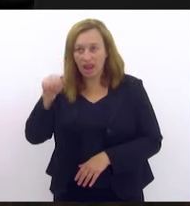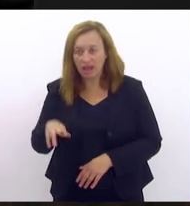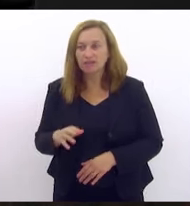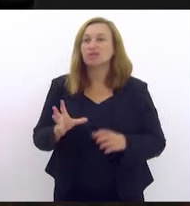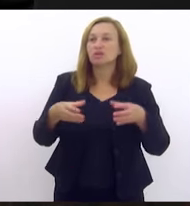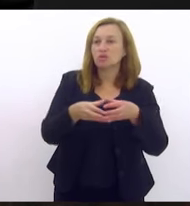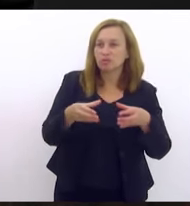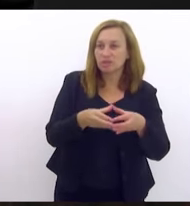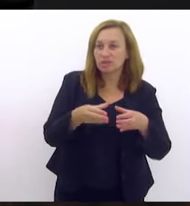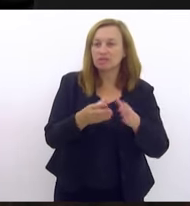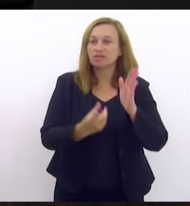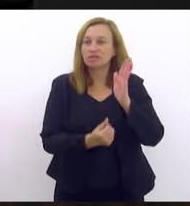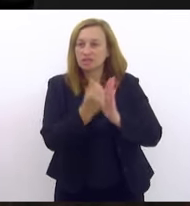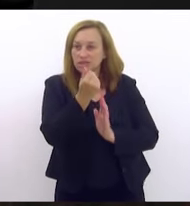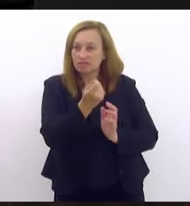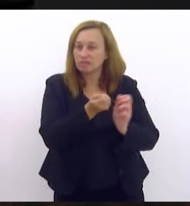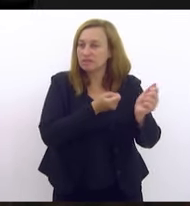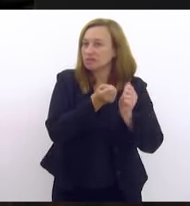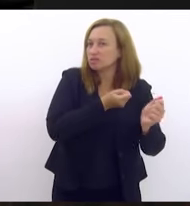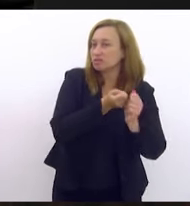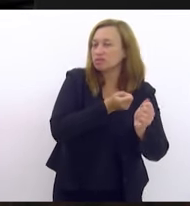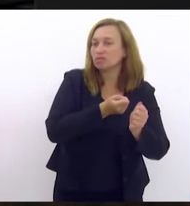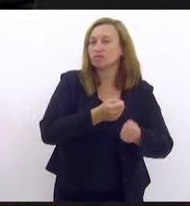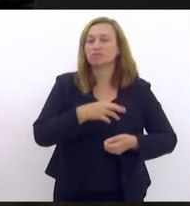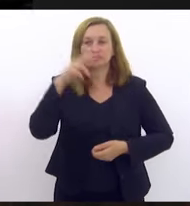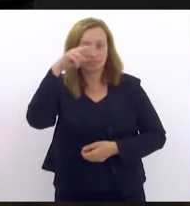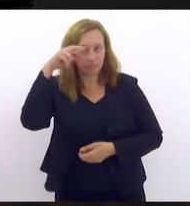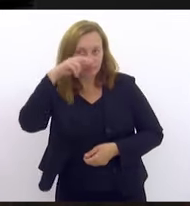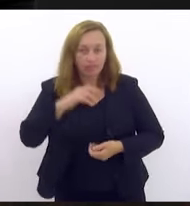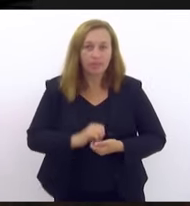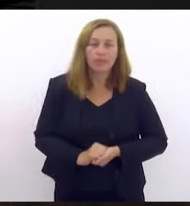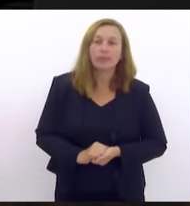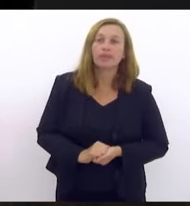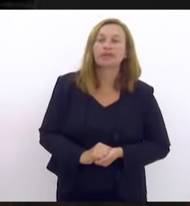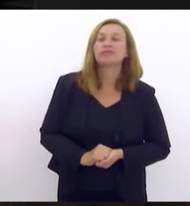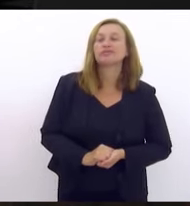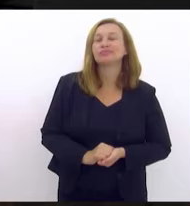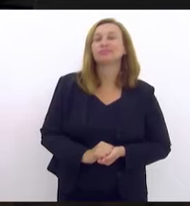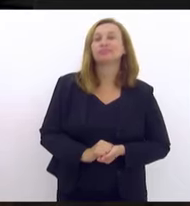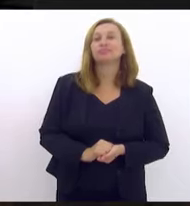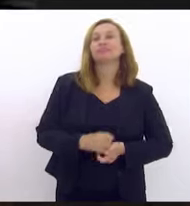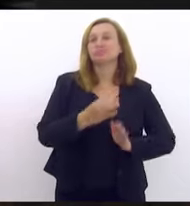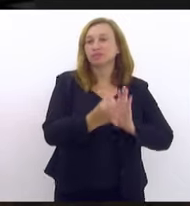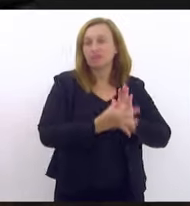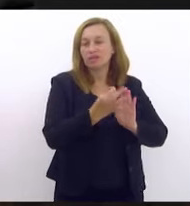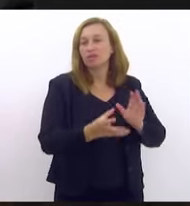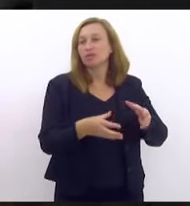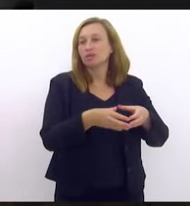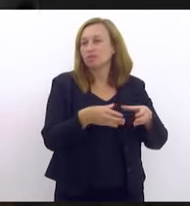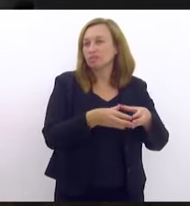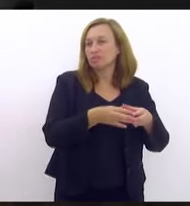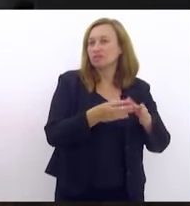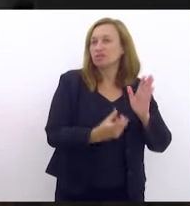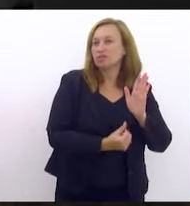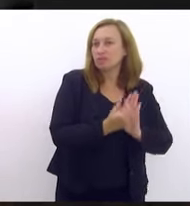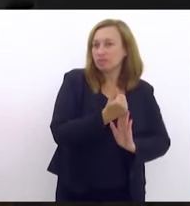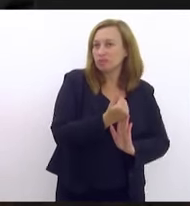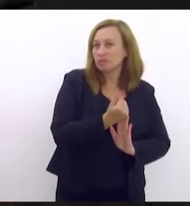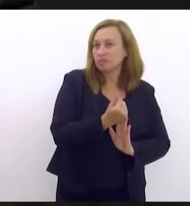Comissão de Orçamento, Finanças, Fiscalização Financeira e Controle. Para emitir parecer pela Comissão de